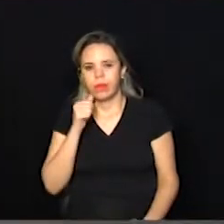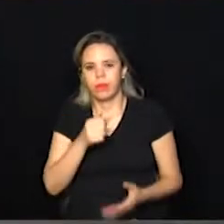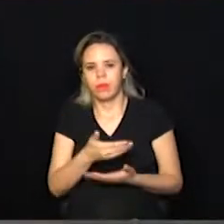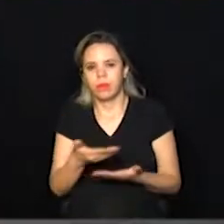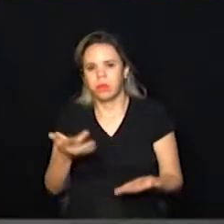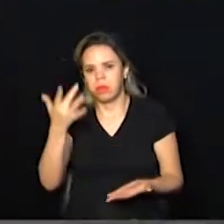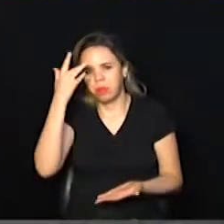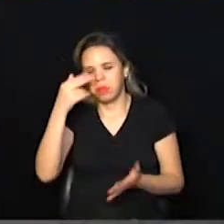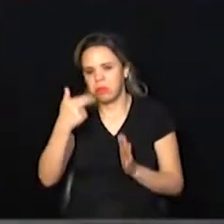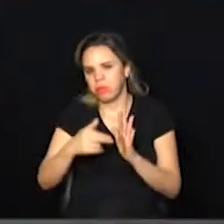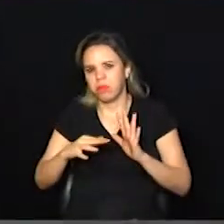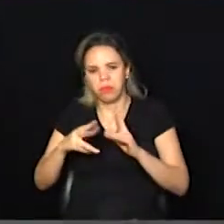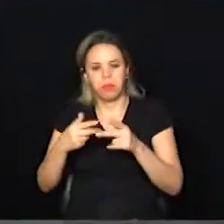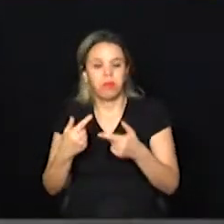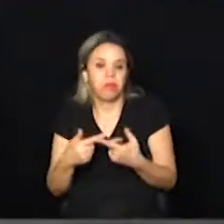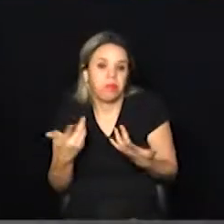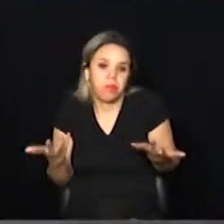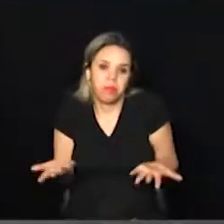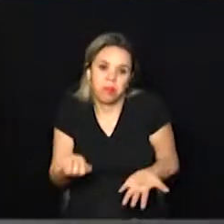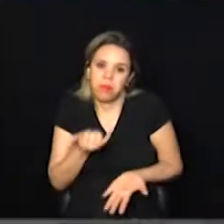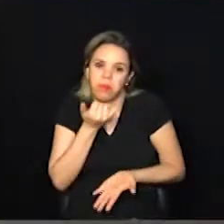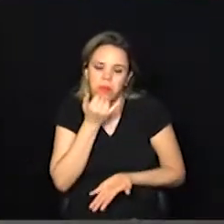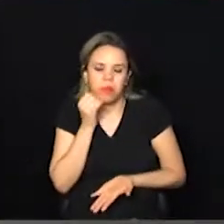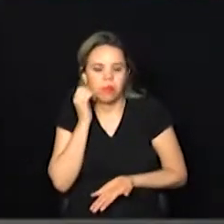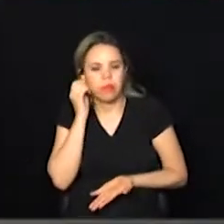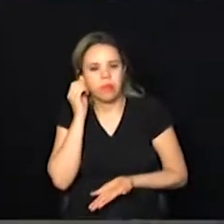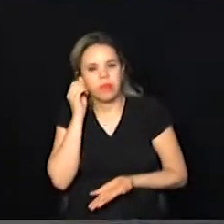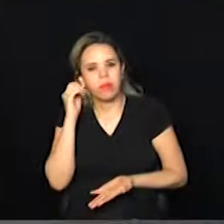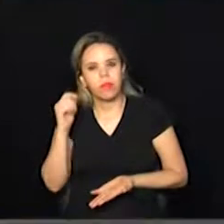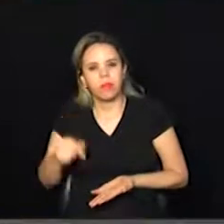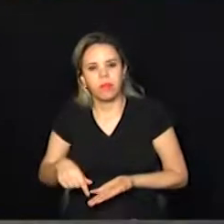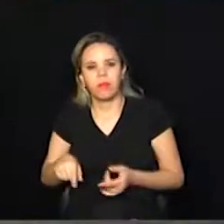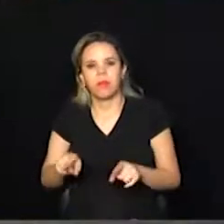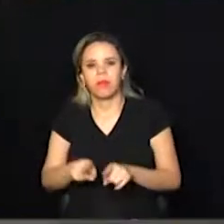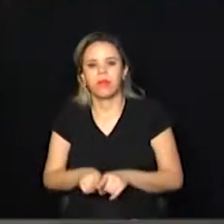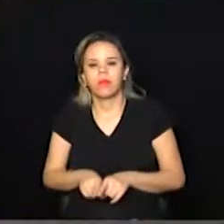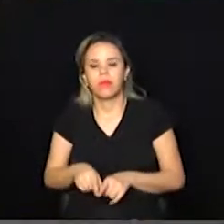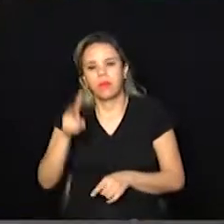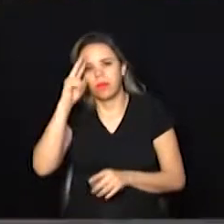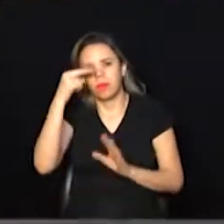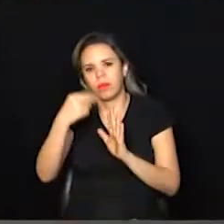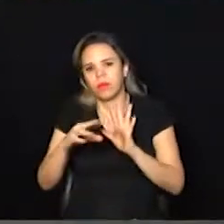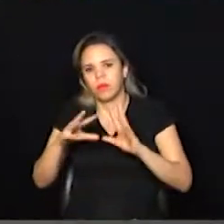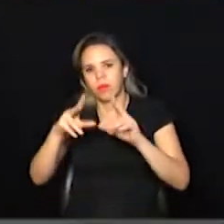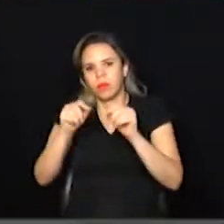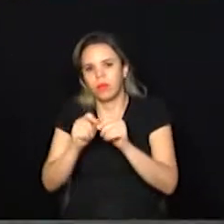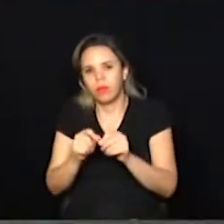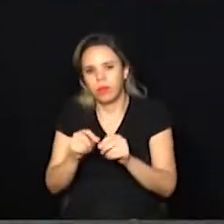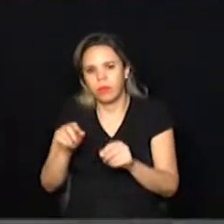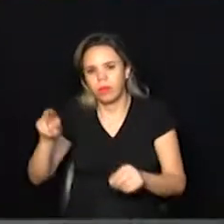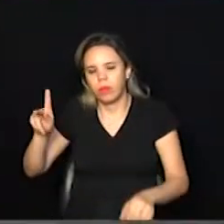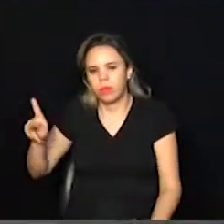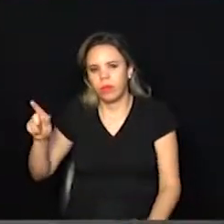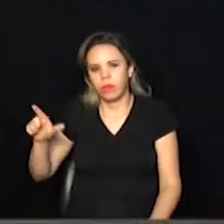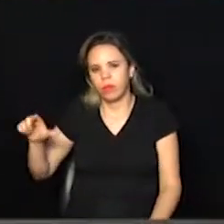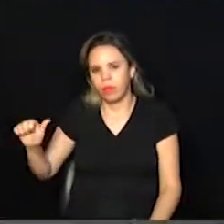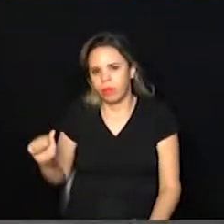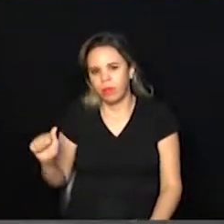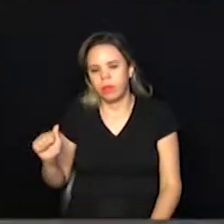não vou nomear porque me perdoem. Aqui também não lembro o nome. Aí quem mais? A Paulinha, minha